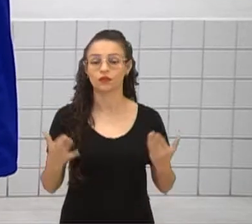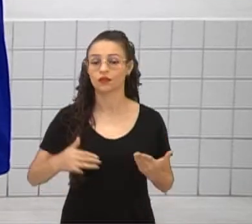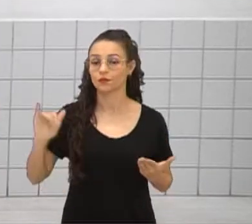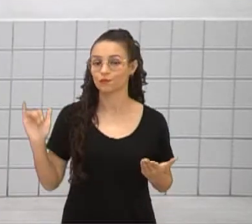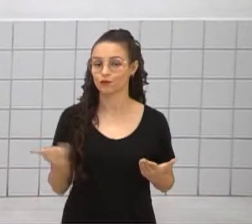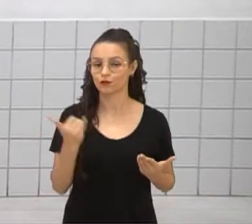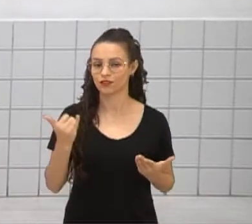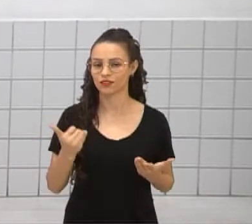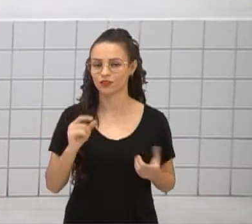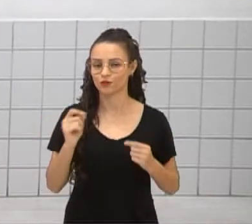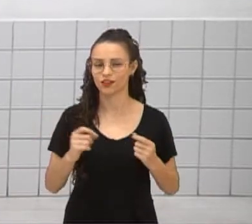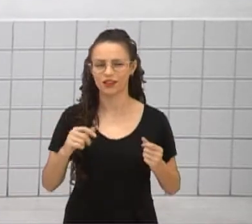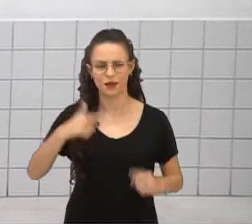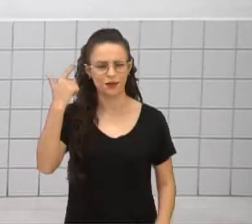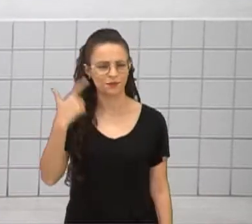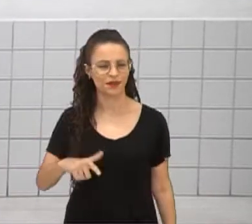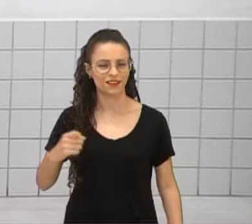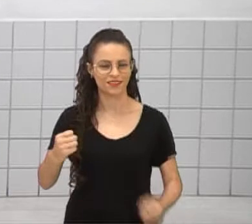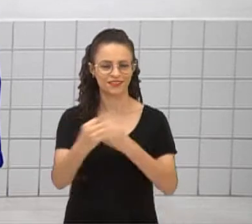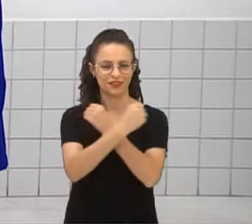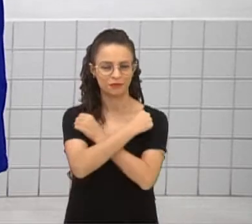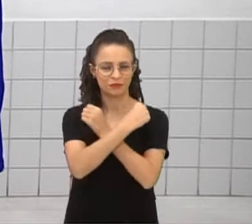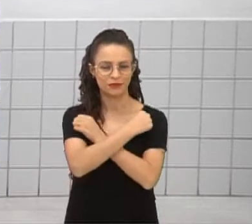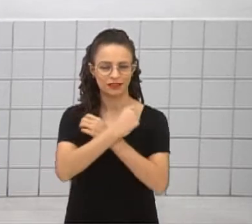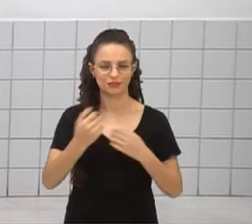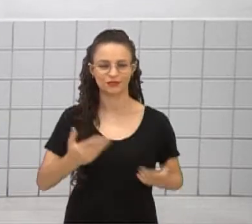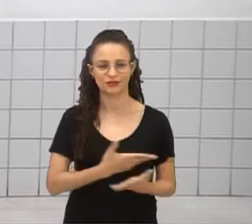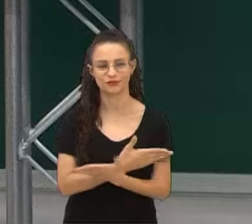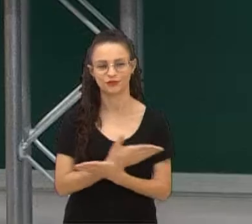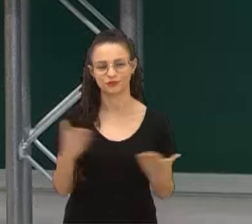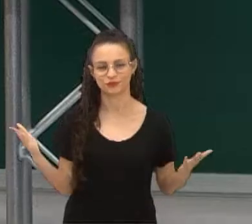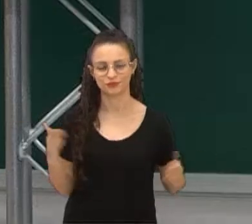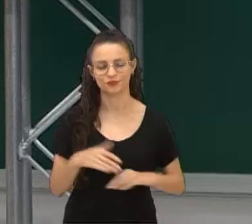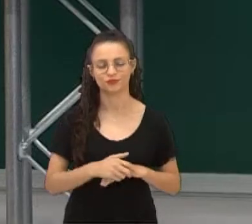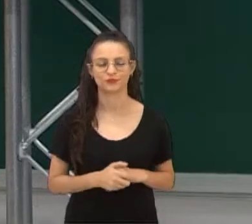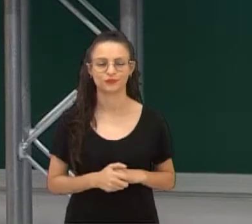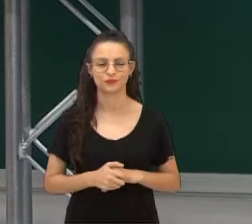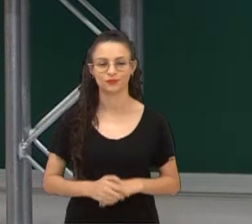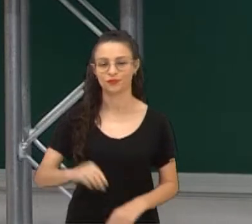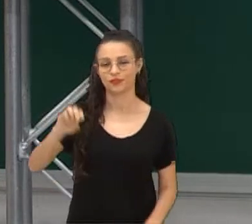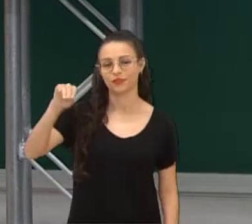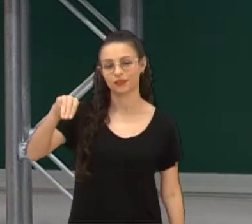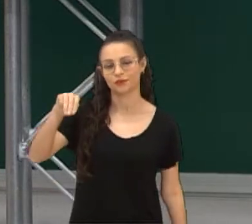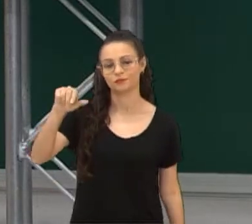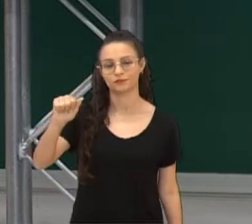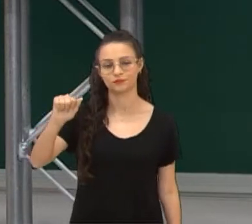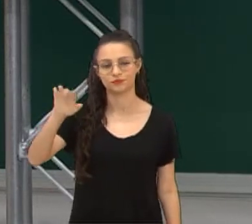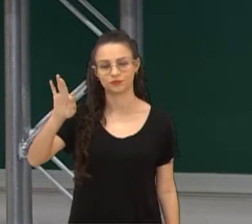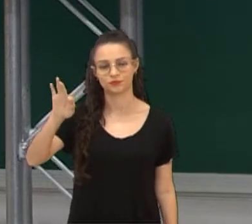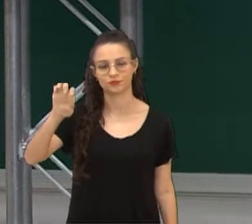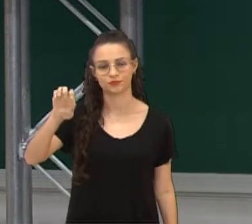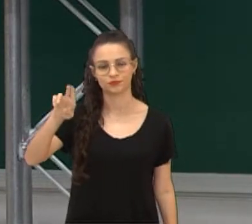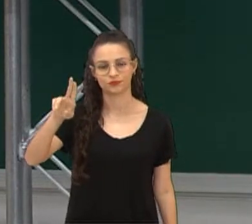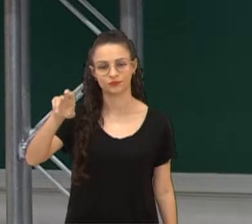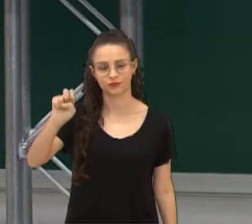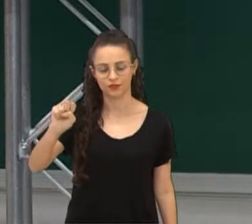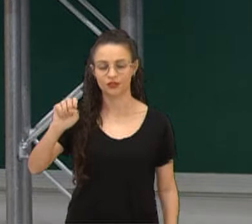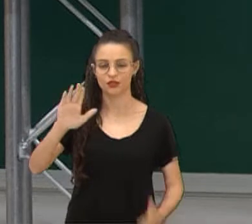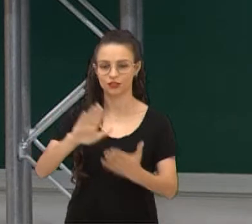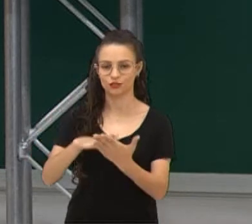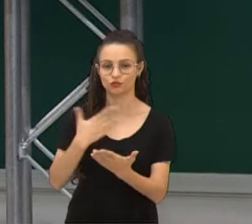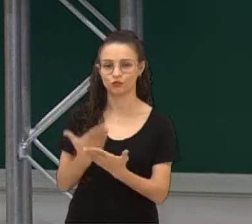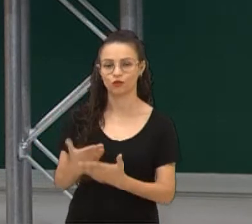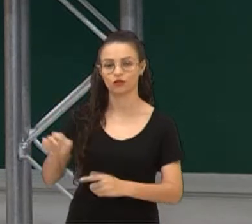aproveitar para dar mais abraços aqui para o pessoal né ah deixa eu ver Mateus do Colégio Estadual